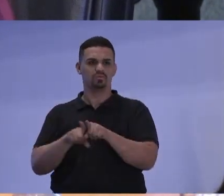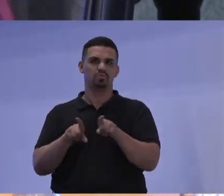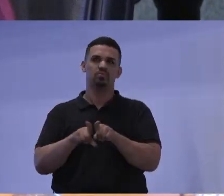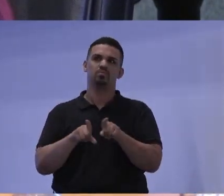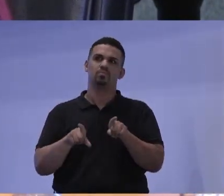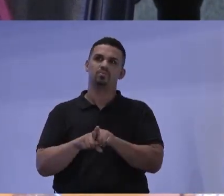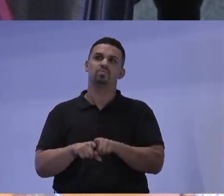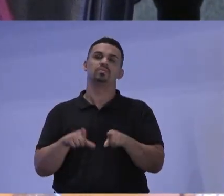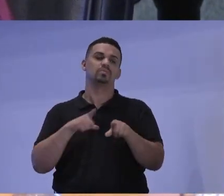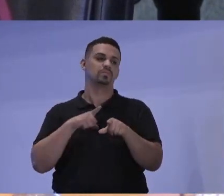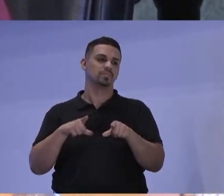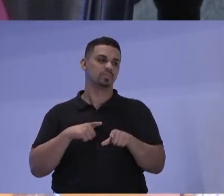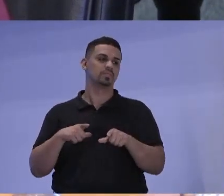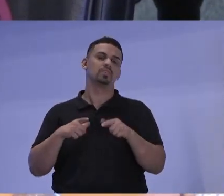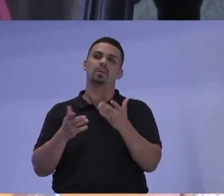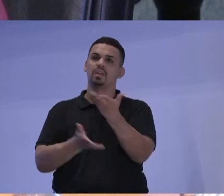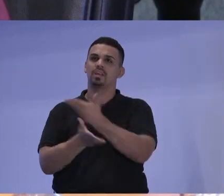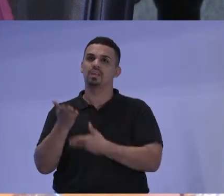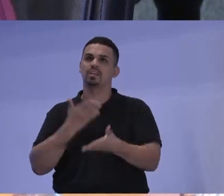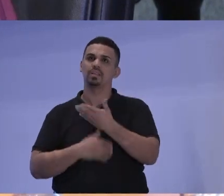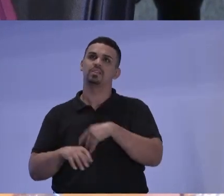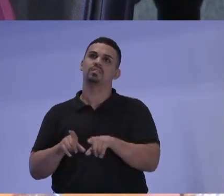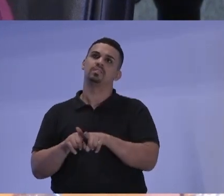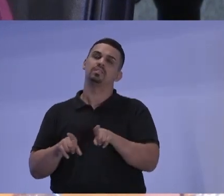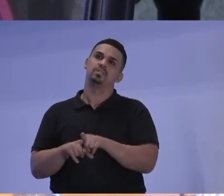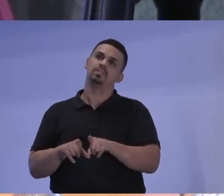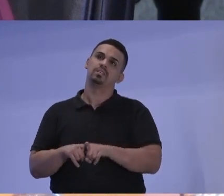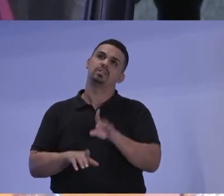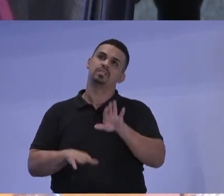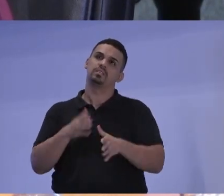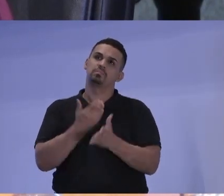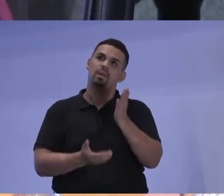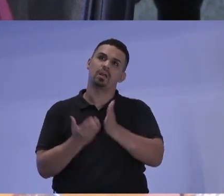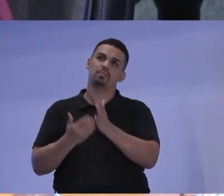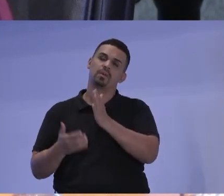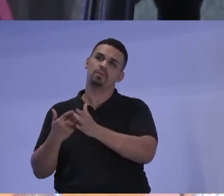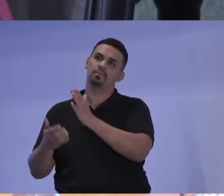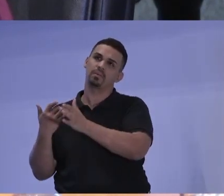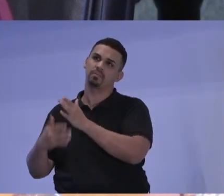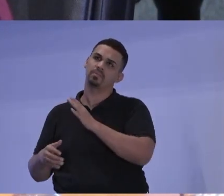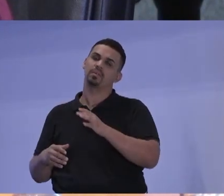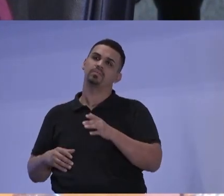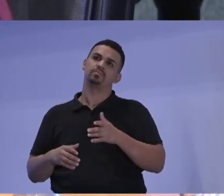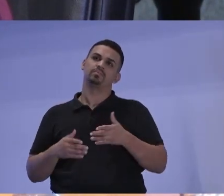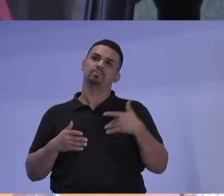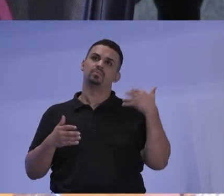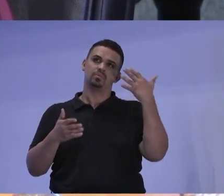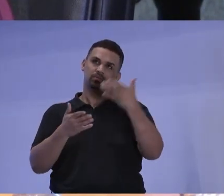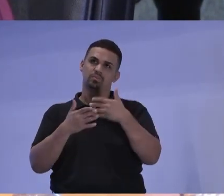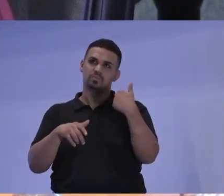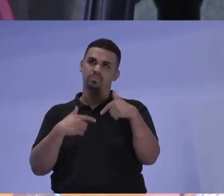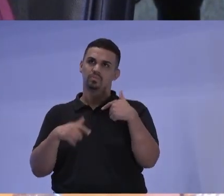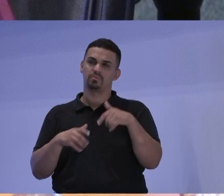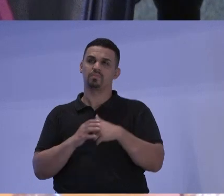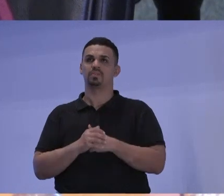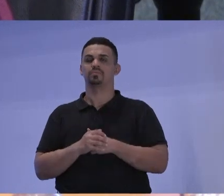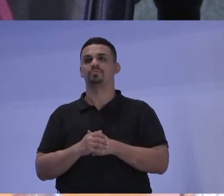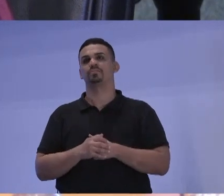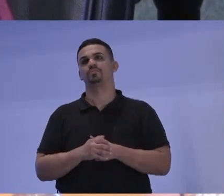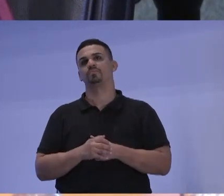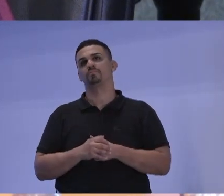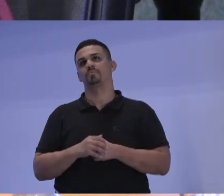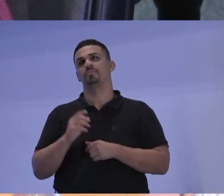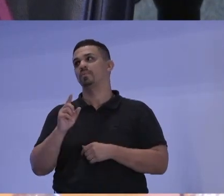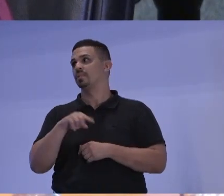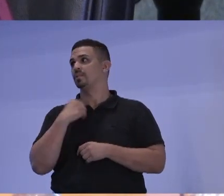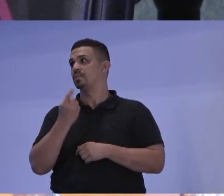e ter ações, né, que acabam se perdendo ao longo da jornada. Mas é isso. E, inclusive, contamos já,